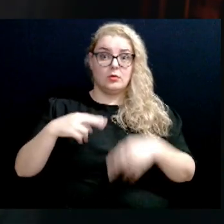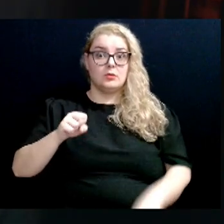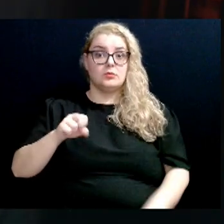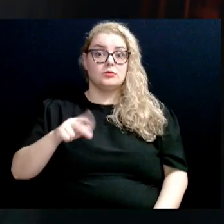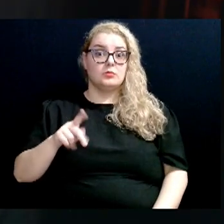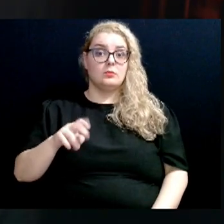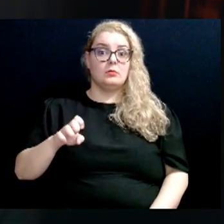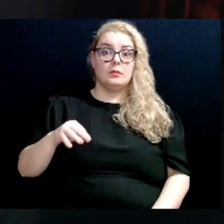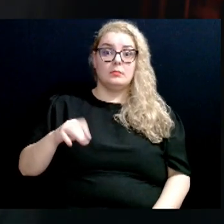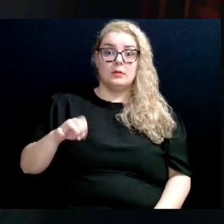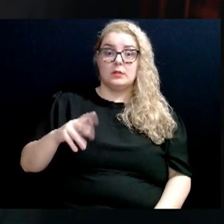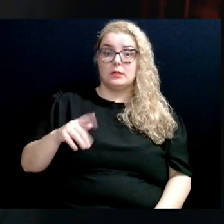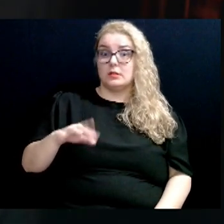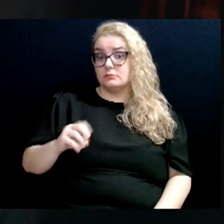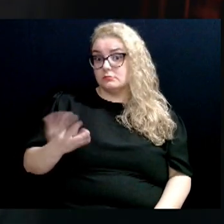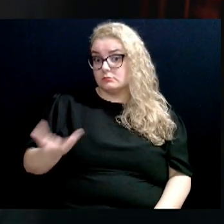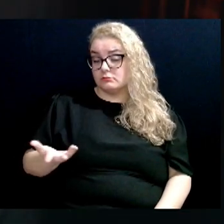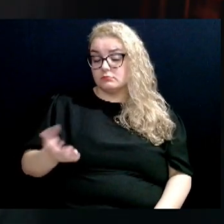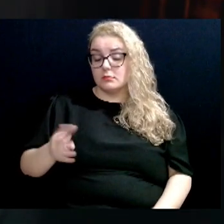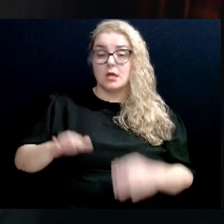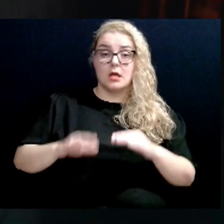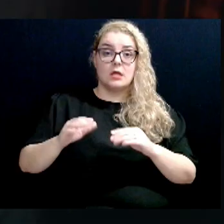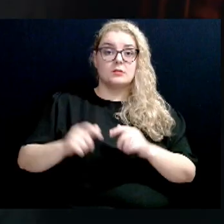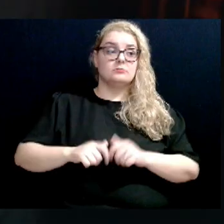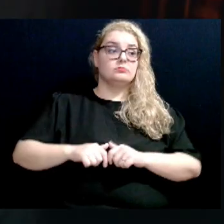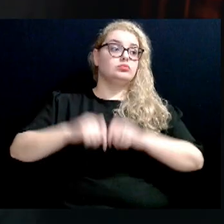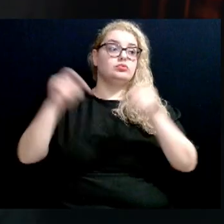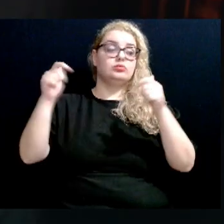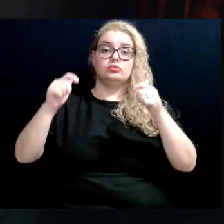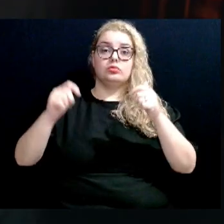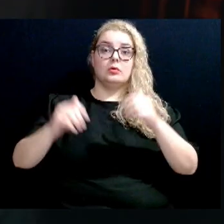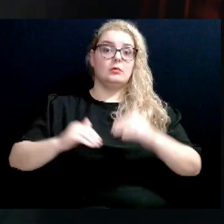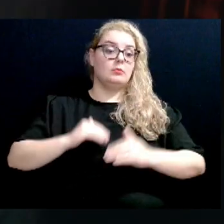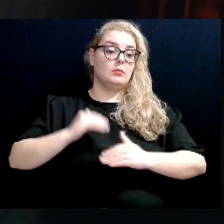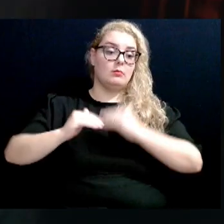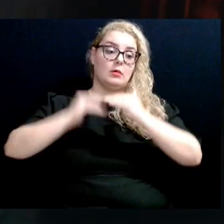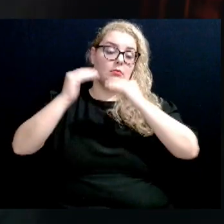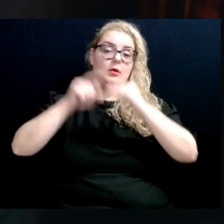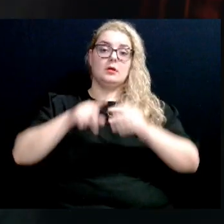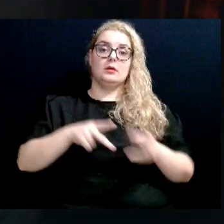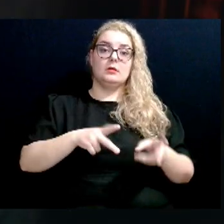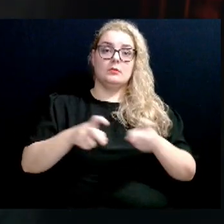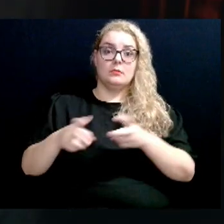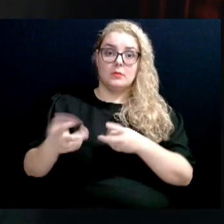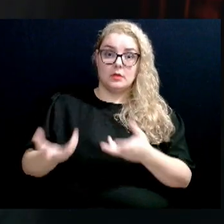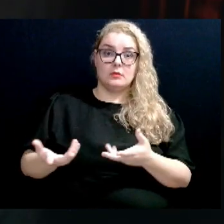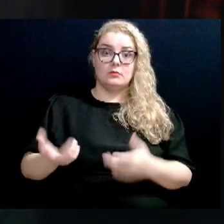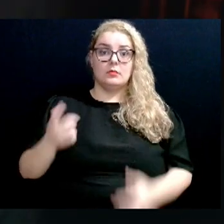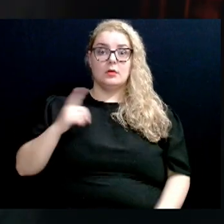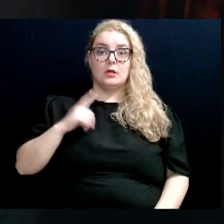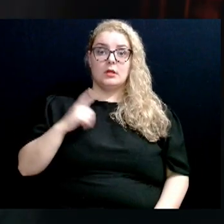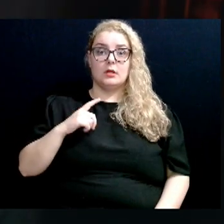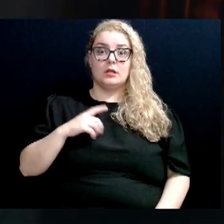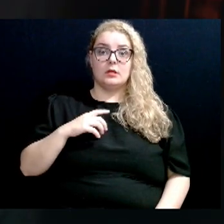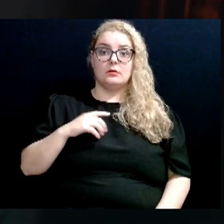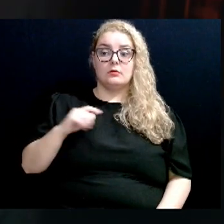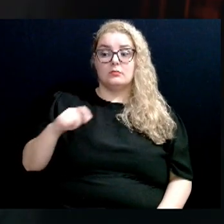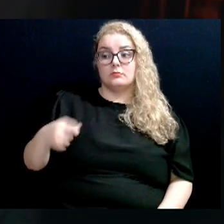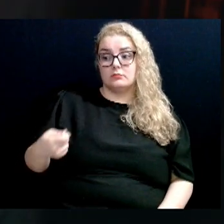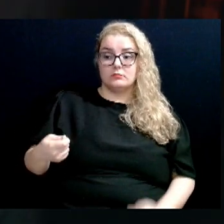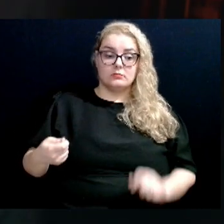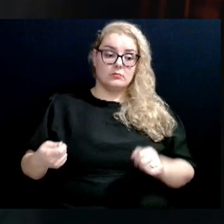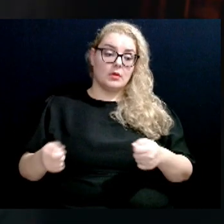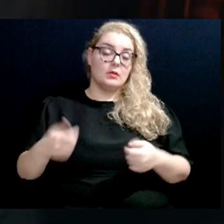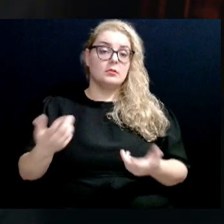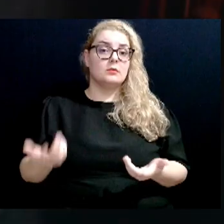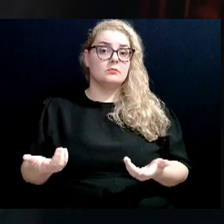Às vezes a gente está exagerando, a gente está no excesso, a gente não percebe, e aí você tem um sintoma aqui, outro ali, e de repente pode